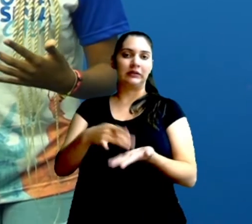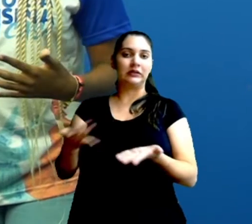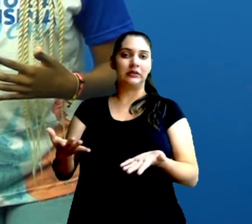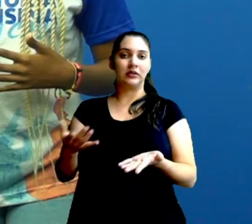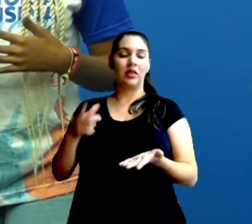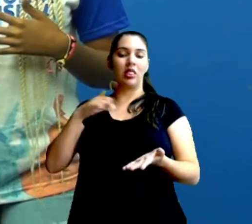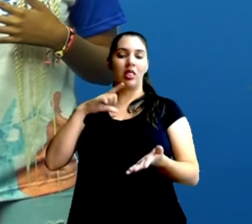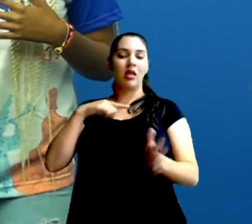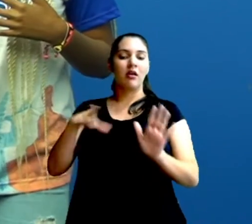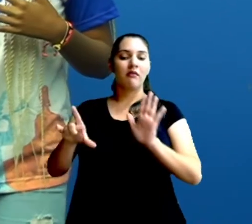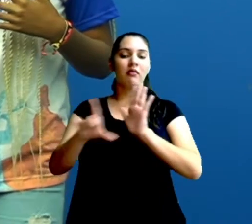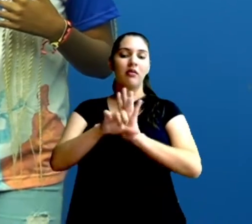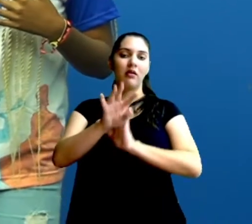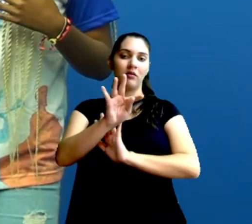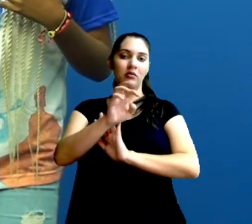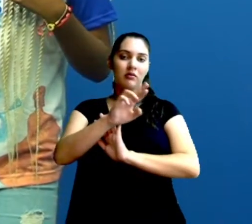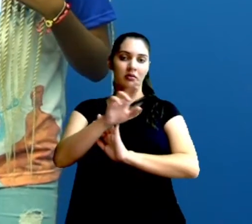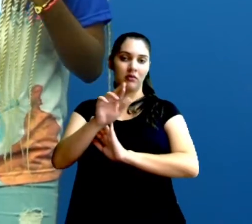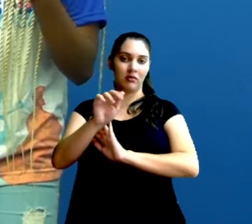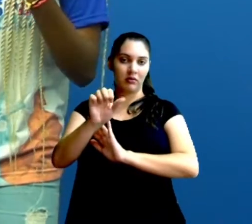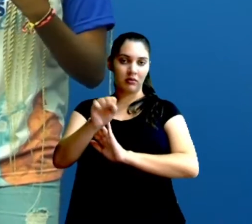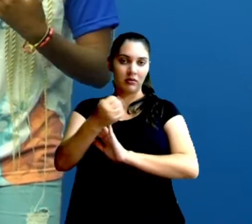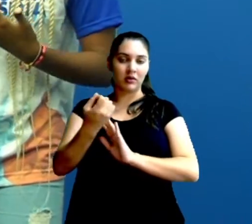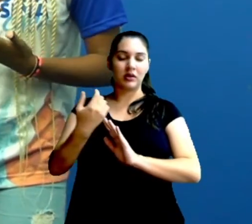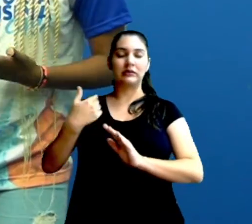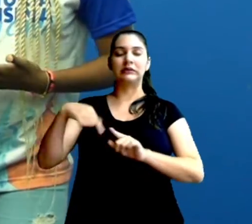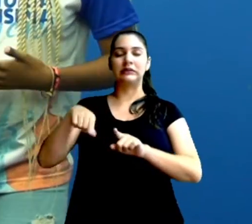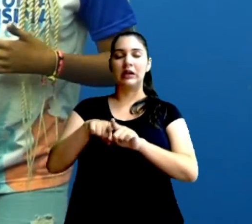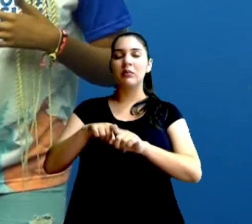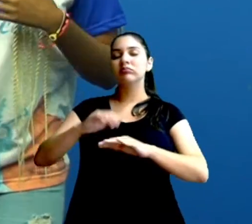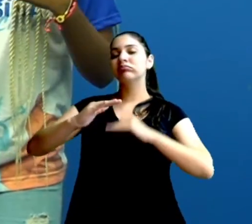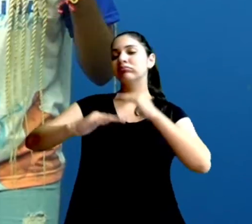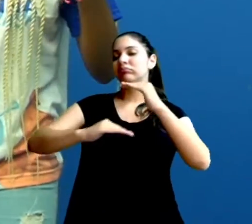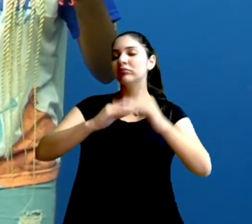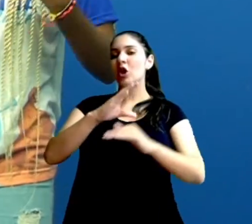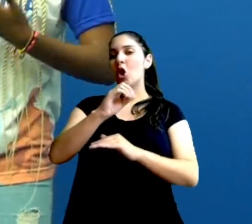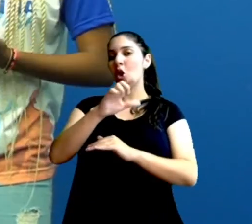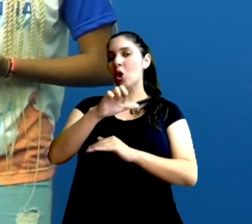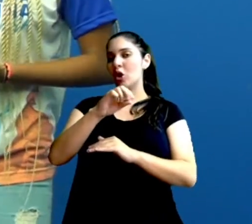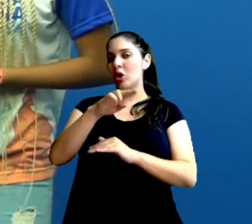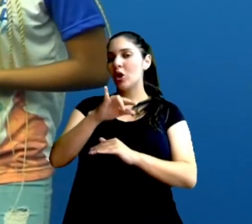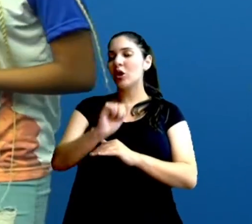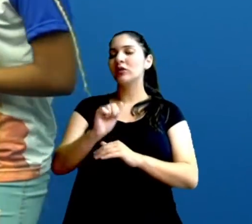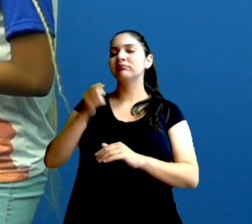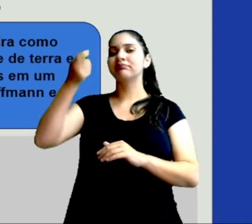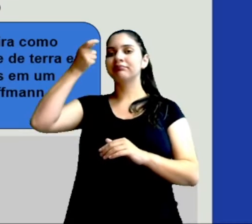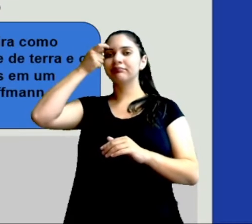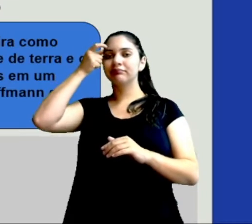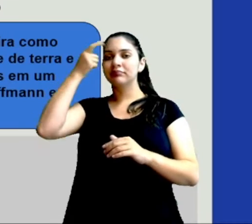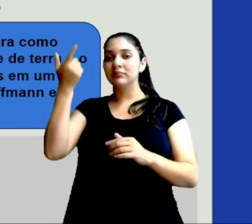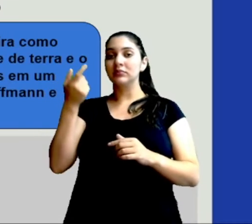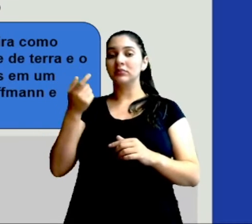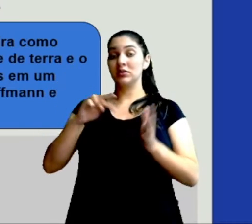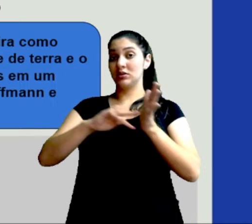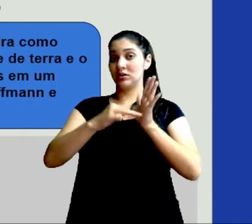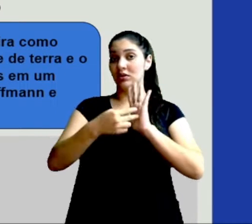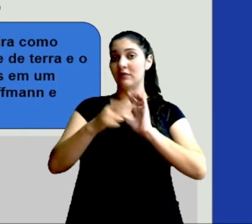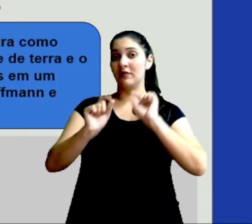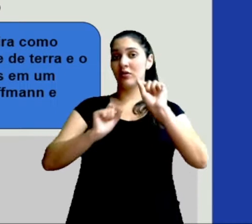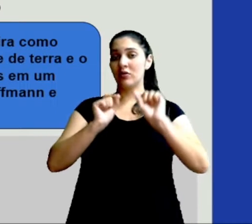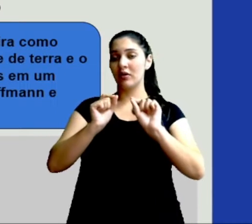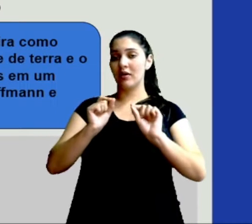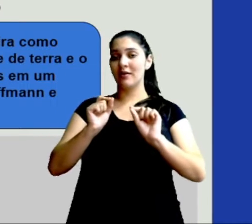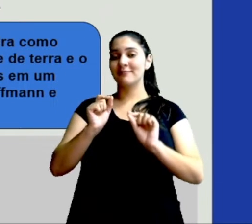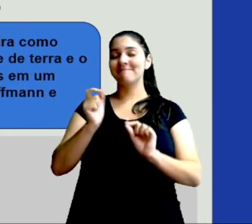de terras, desde o período colonial, desde esse pensamento, significa